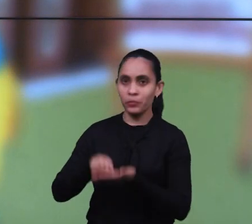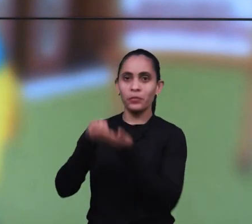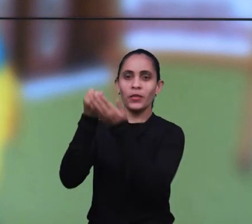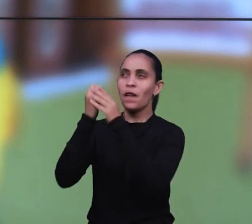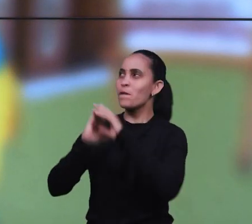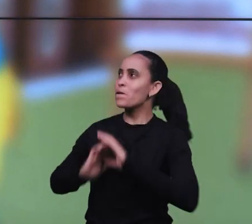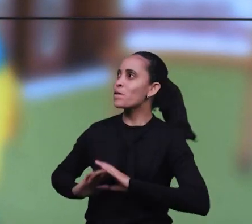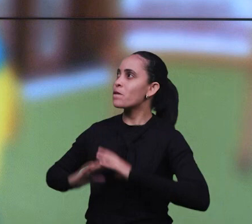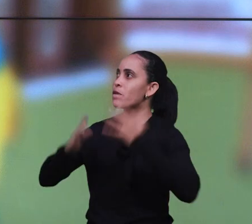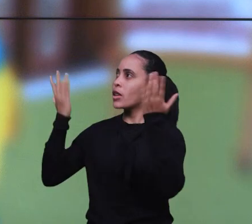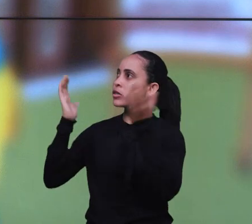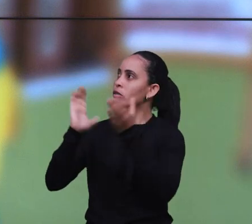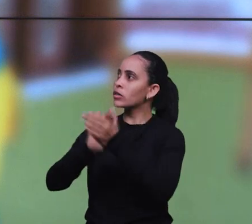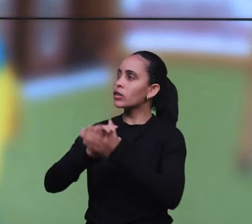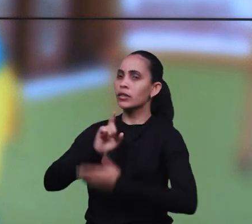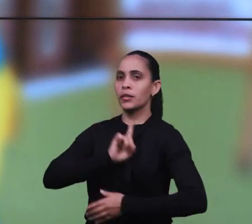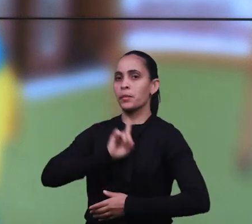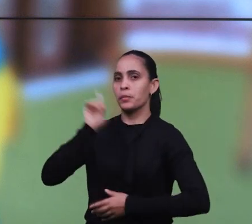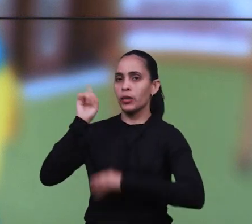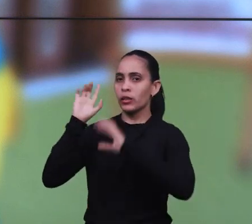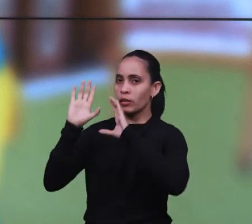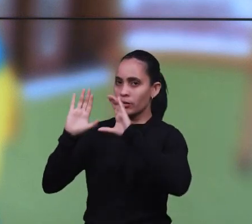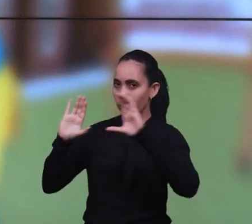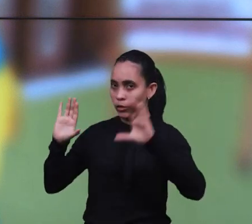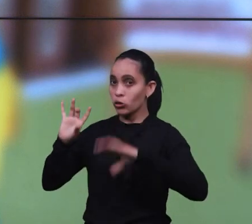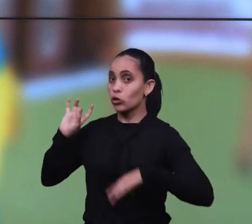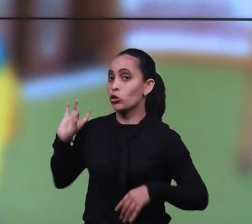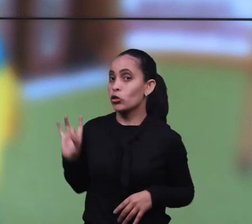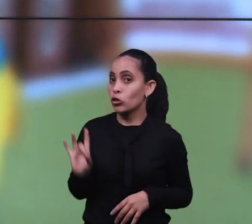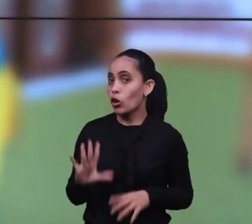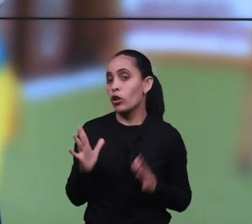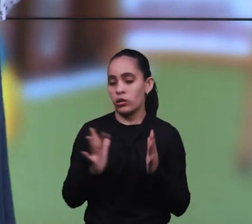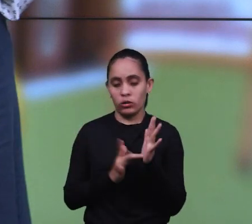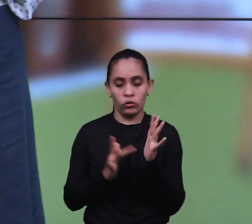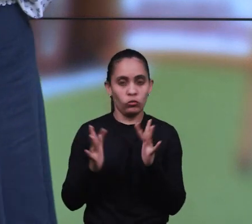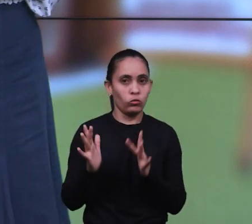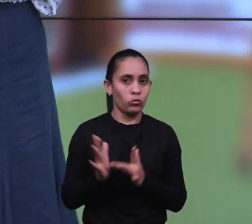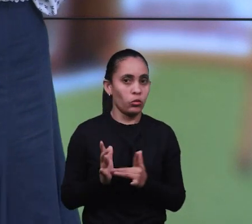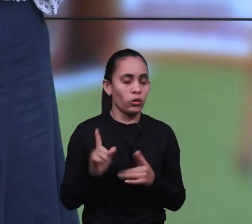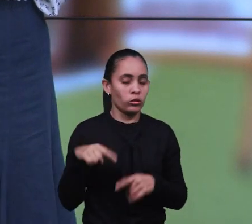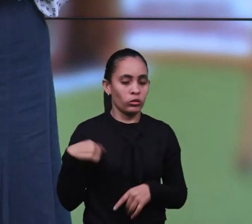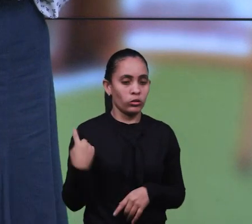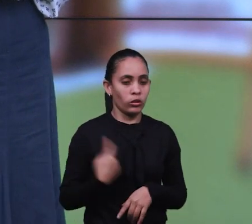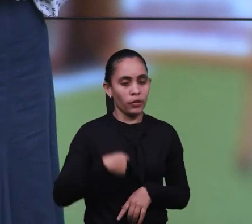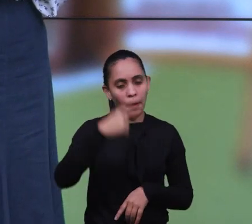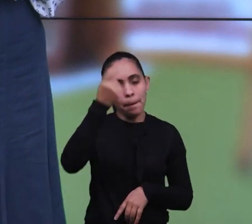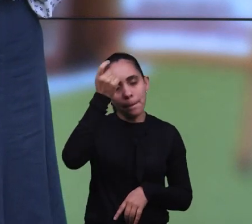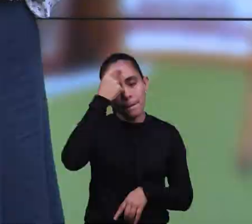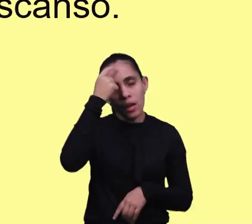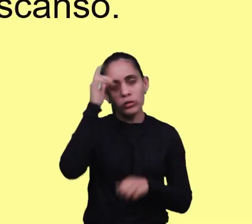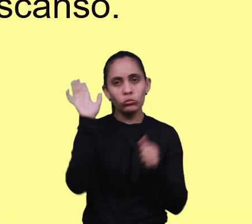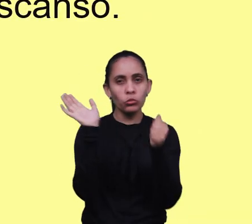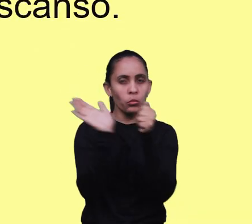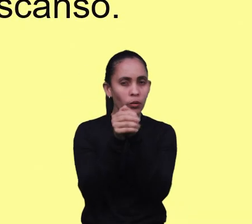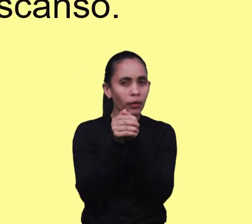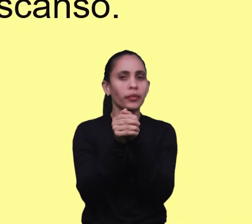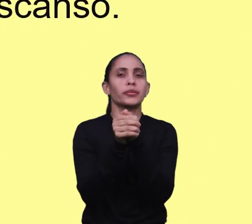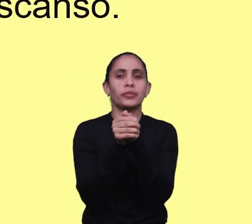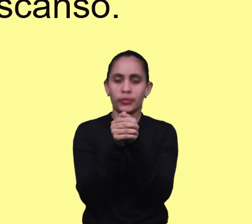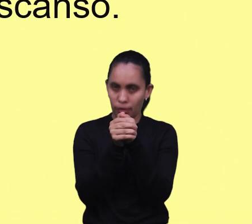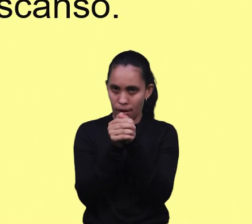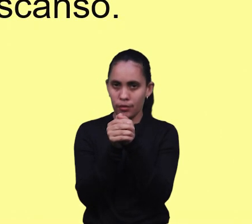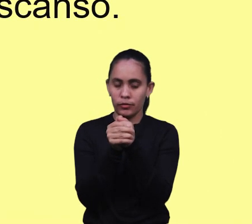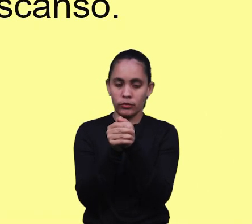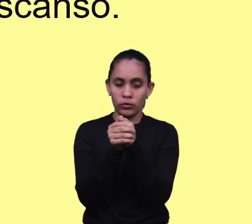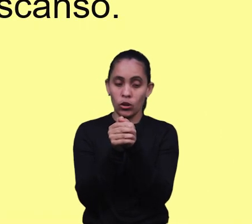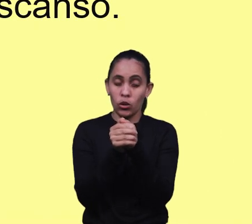voltar e nós vamos ser levados para o grande casamento, as bodas do Cordeiro. porque só em Jesus as nossas